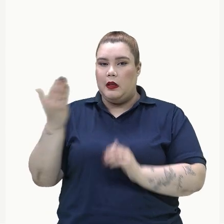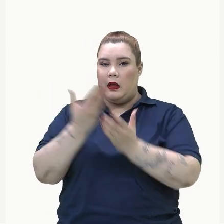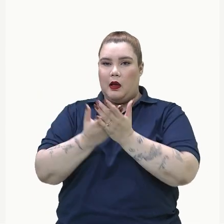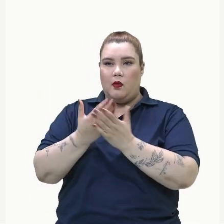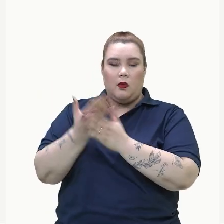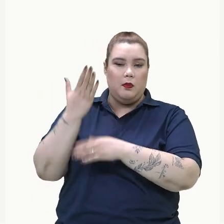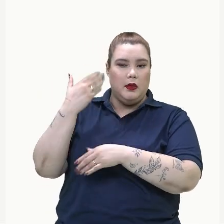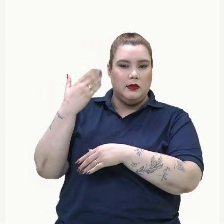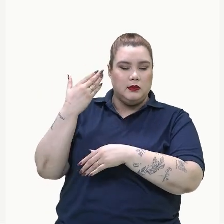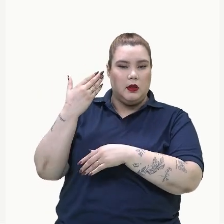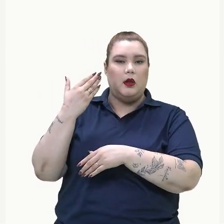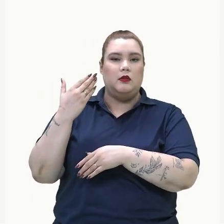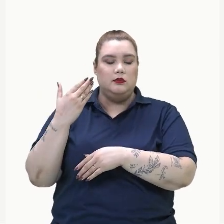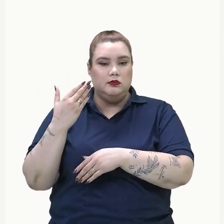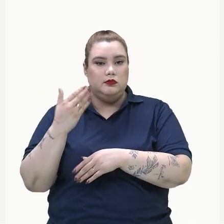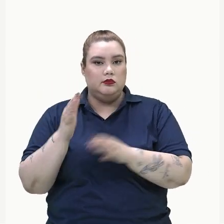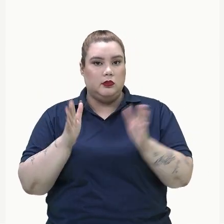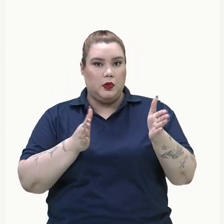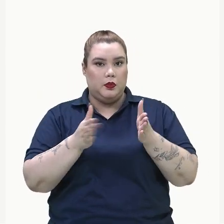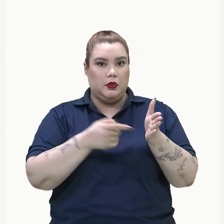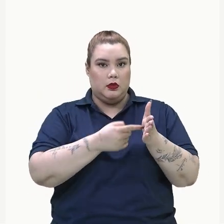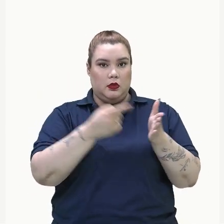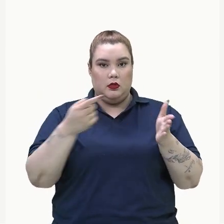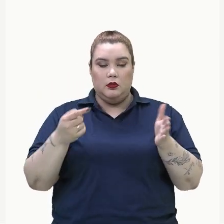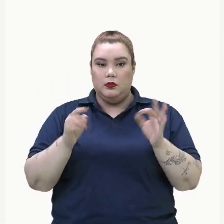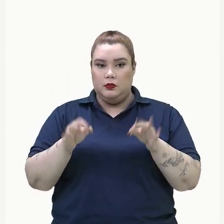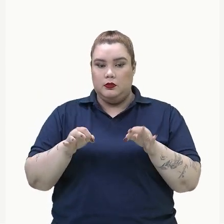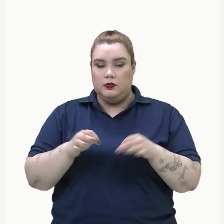aulas da unidade, né?